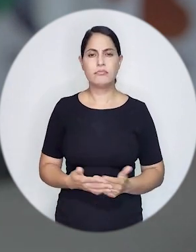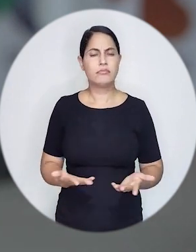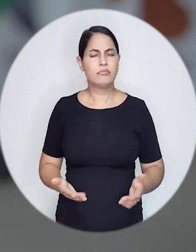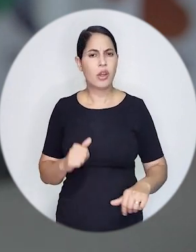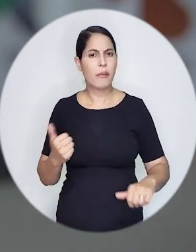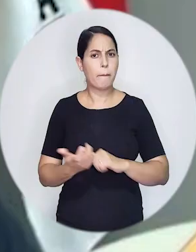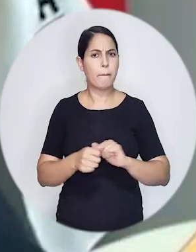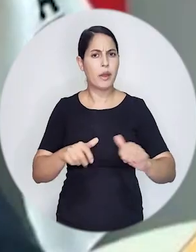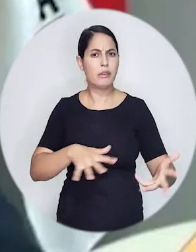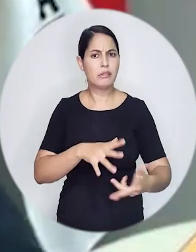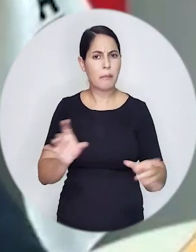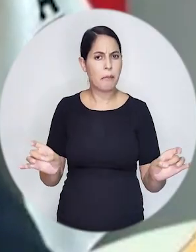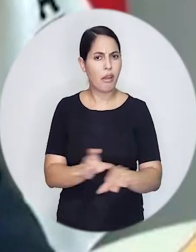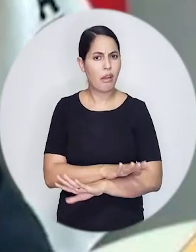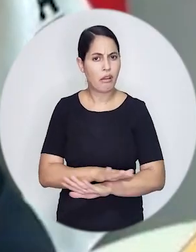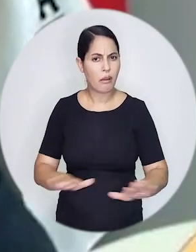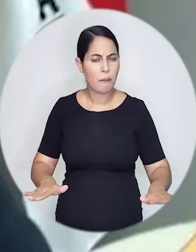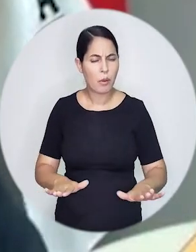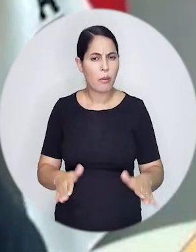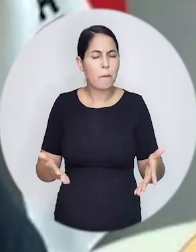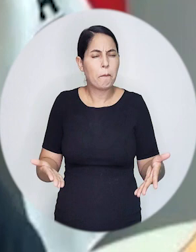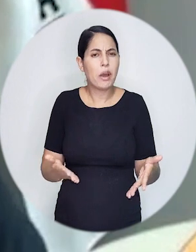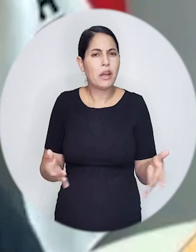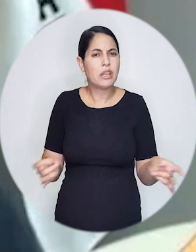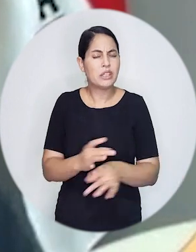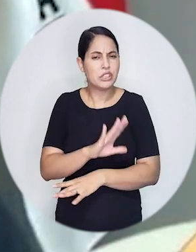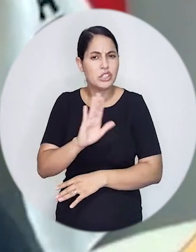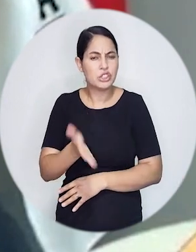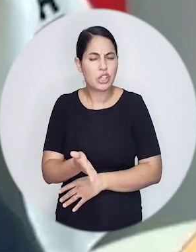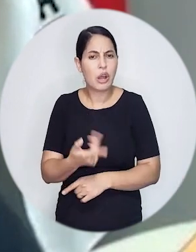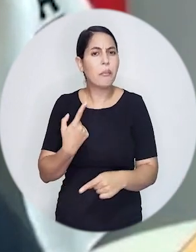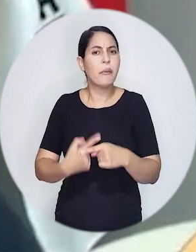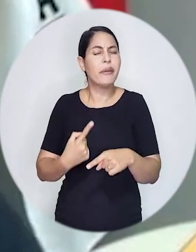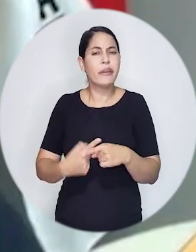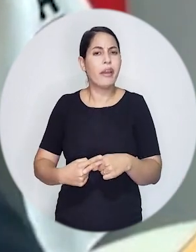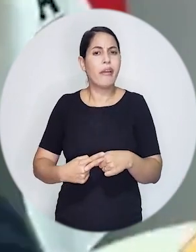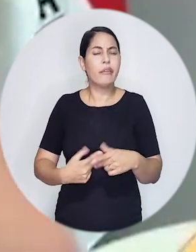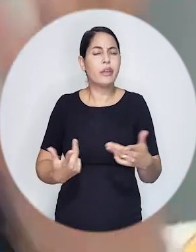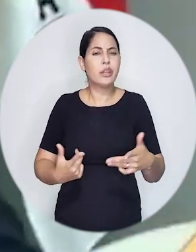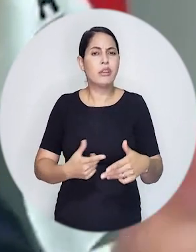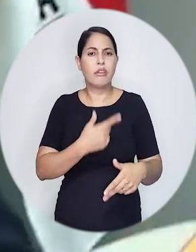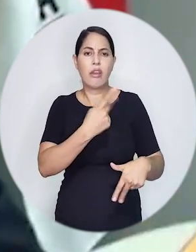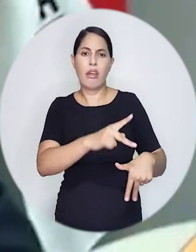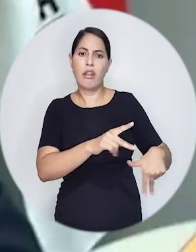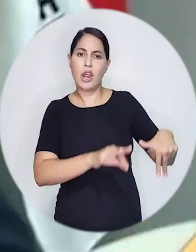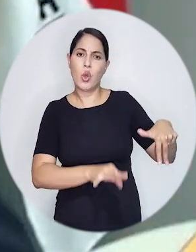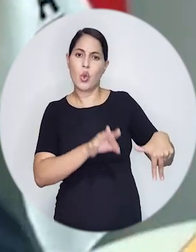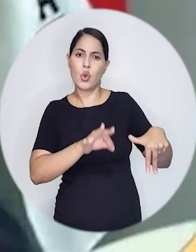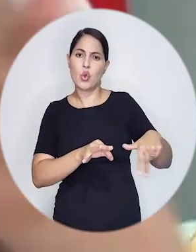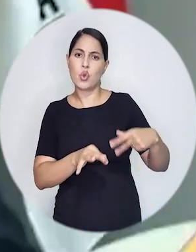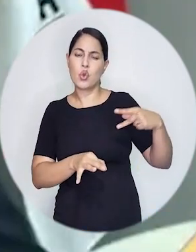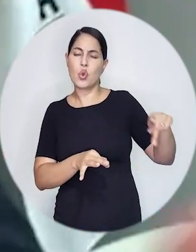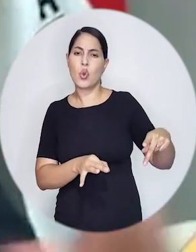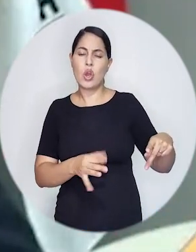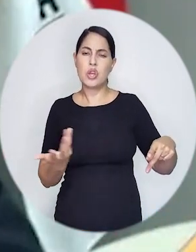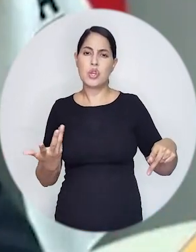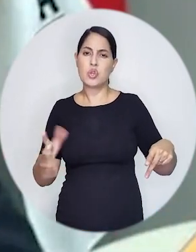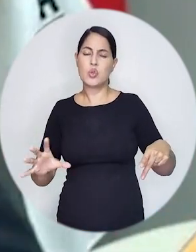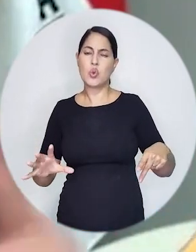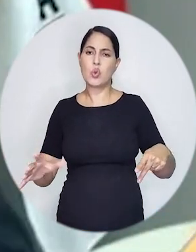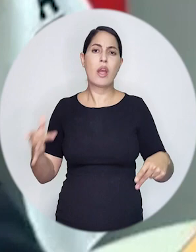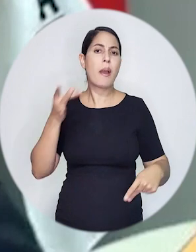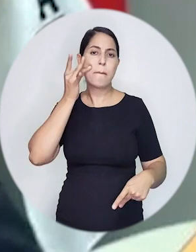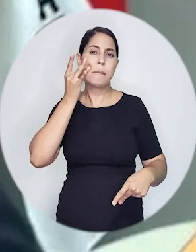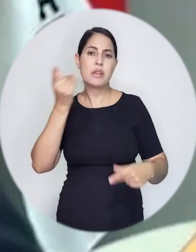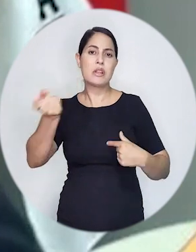tecnológicos adequados. E a pandemia acabou, né? Se a pandemia acabou, não há mais razão para que o juiz não retorne ao seio da